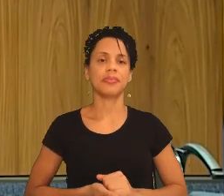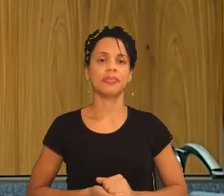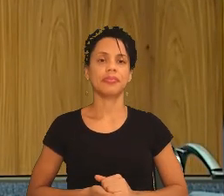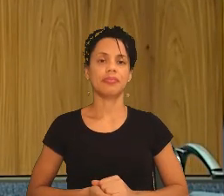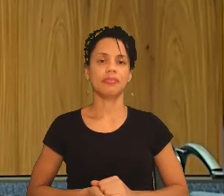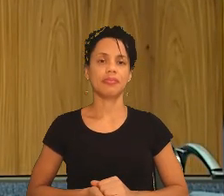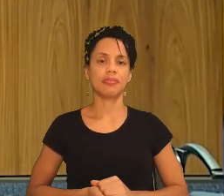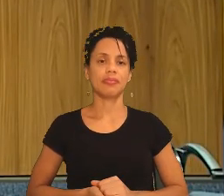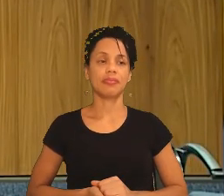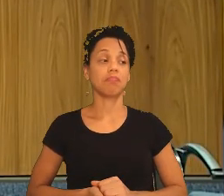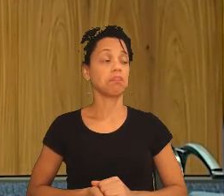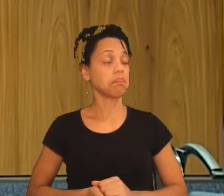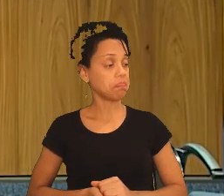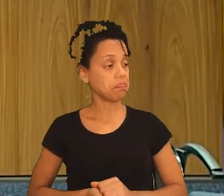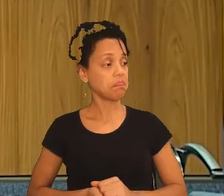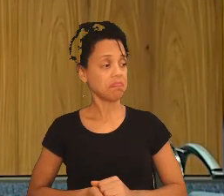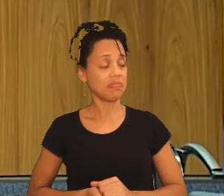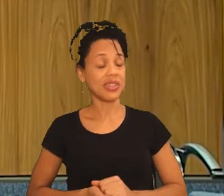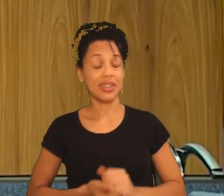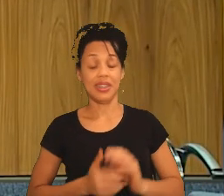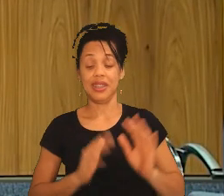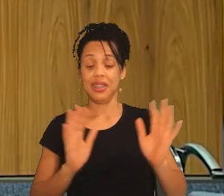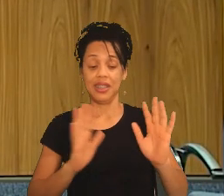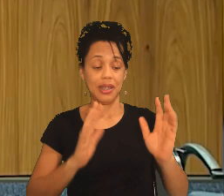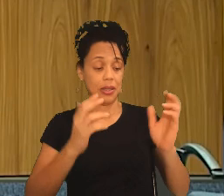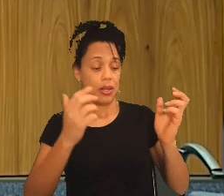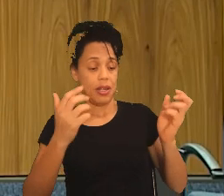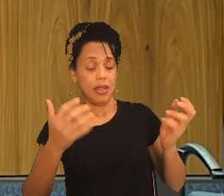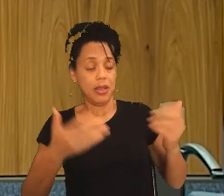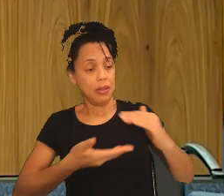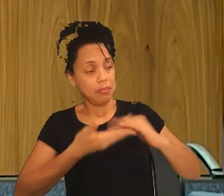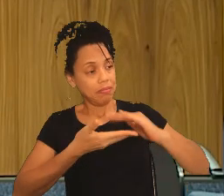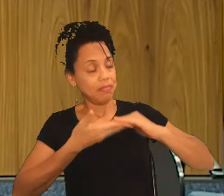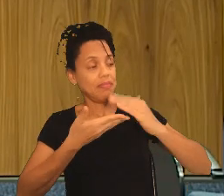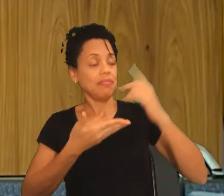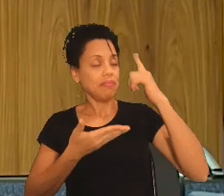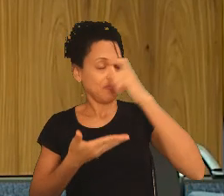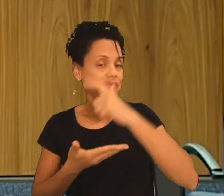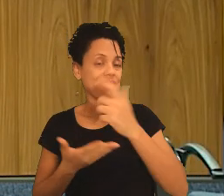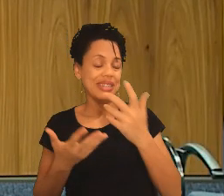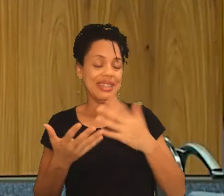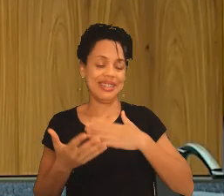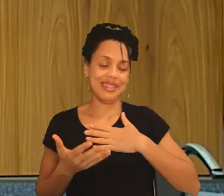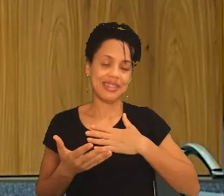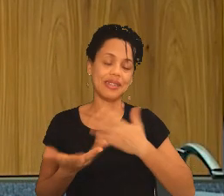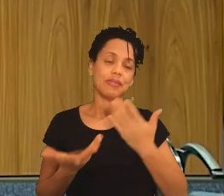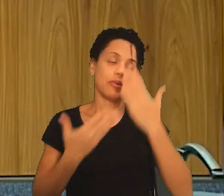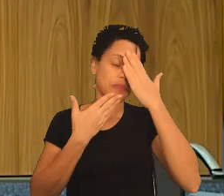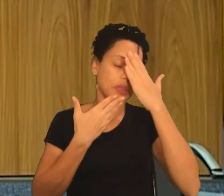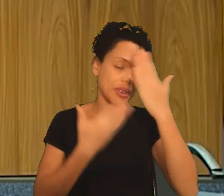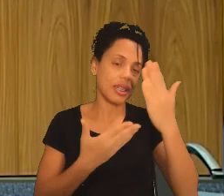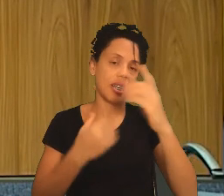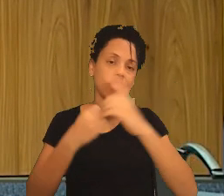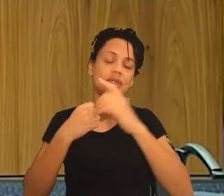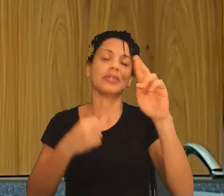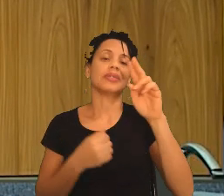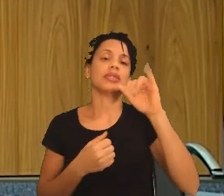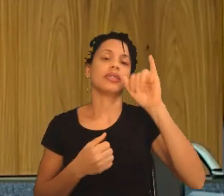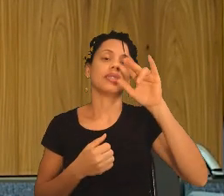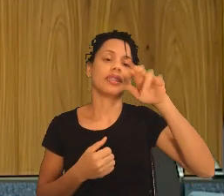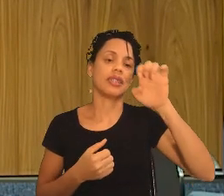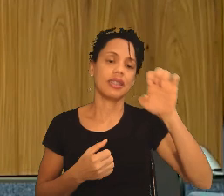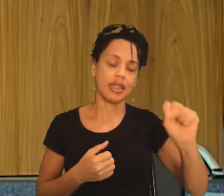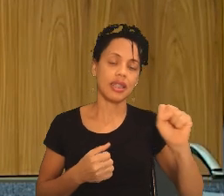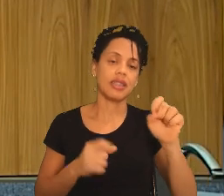realmente o Júlio tem uma atuação muito, muito diferente, muito rica. Vou passar a palavra. Bom,